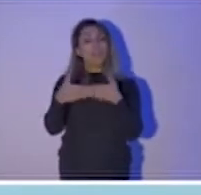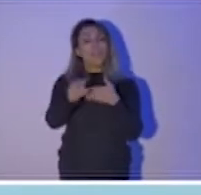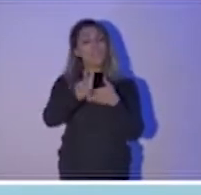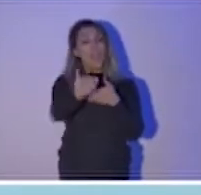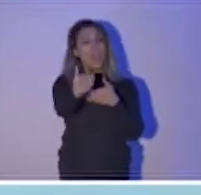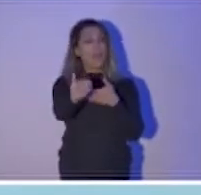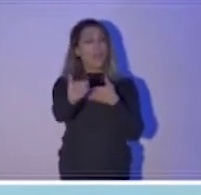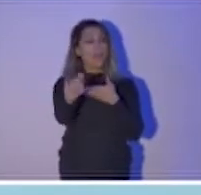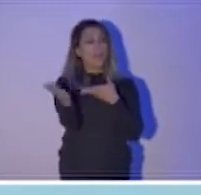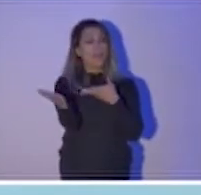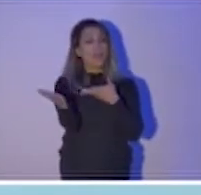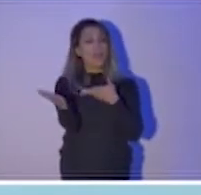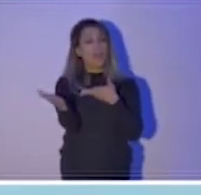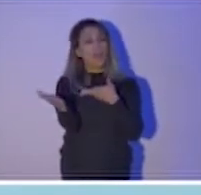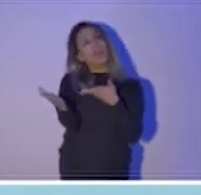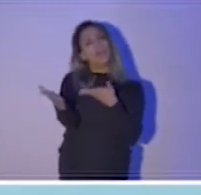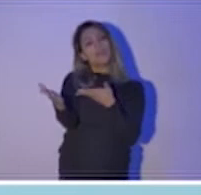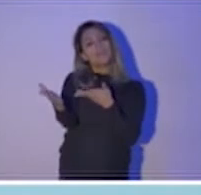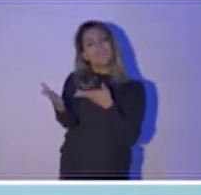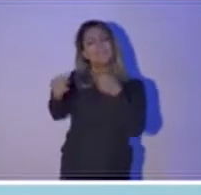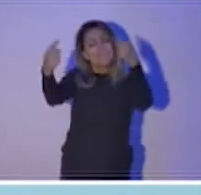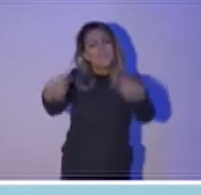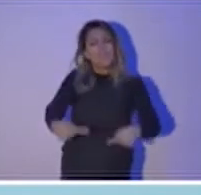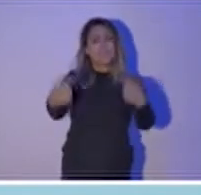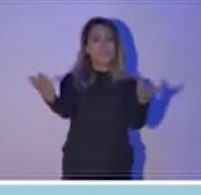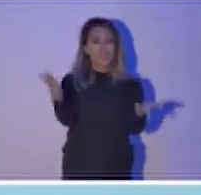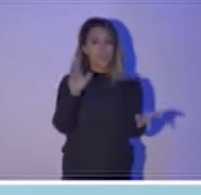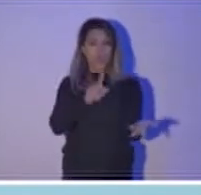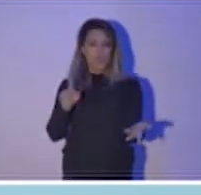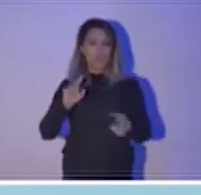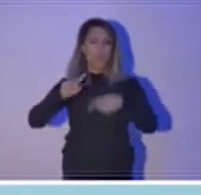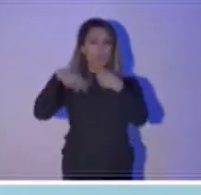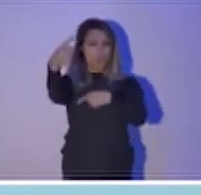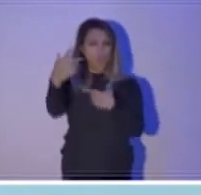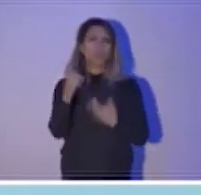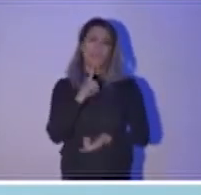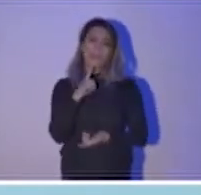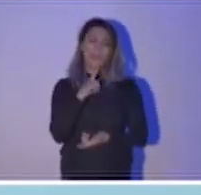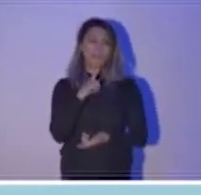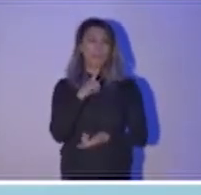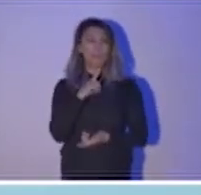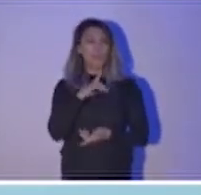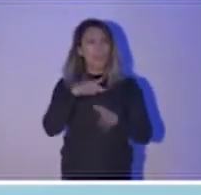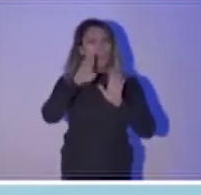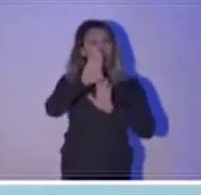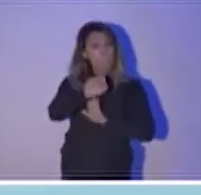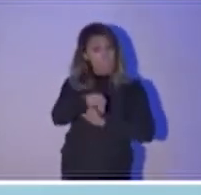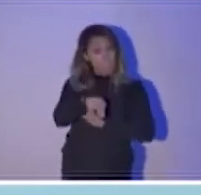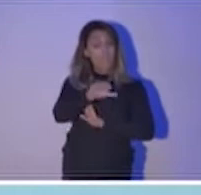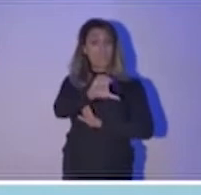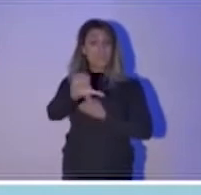inclusive, aumentar esse desafio para o professor que está em sala de aula. Mas, ao mesmo tempo, ela ajuda trazendo